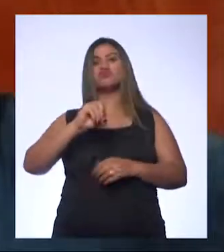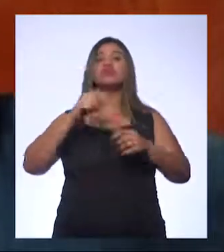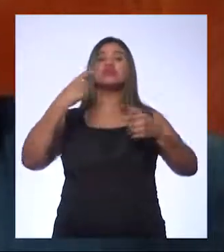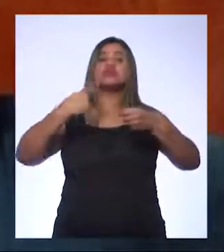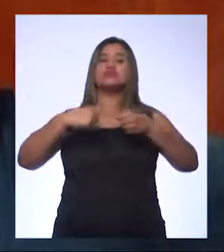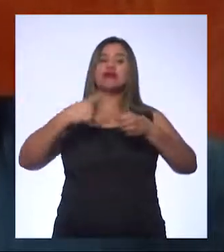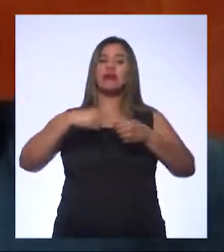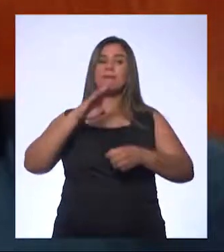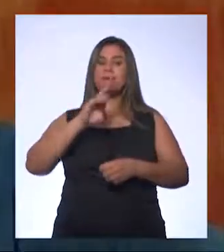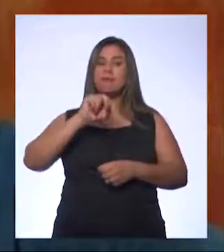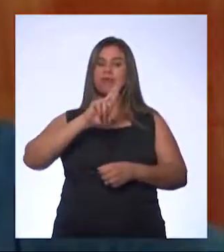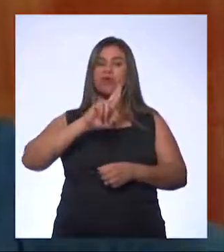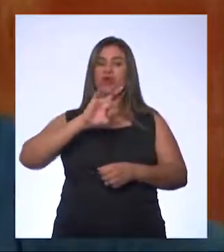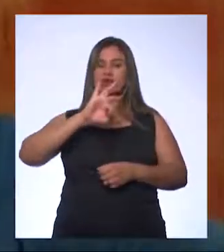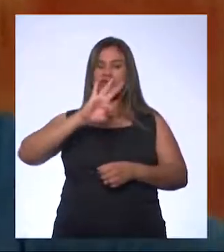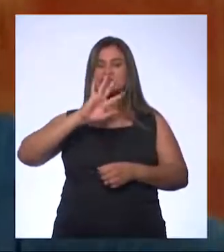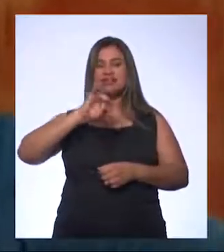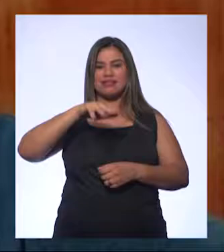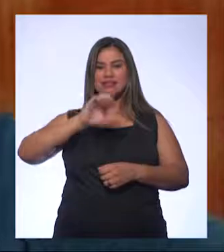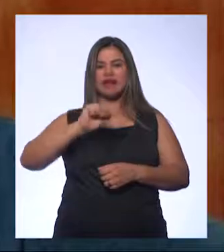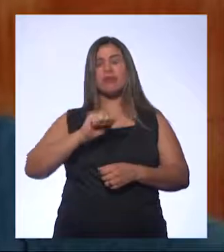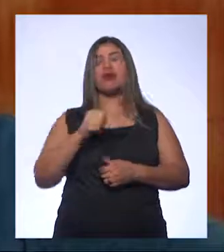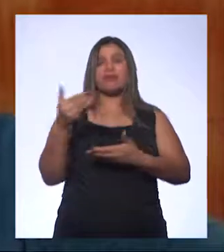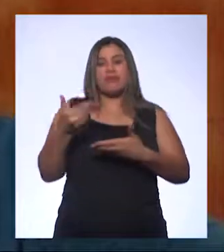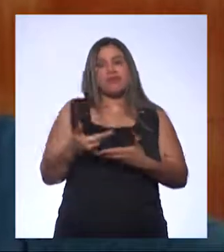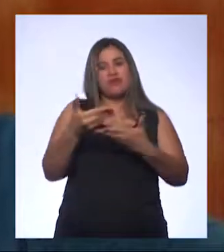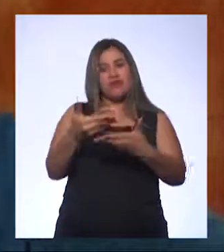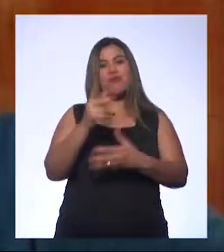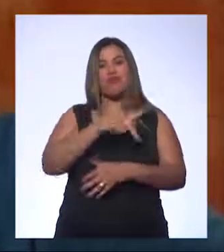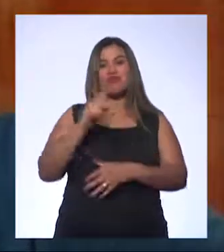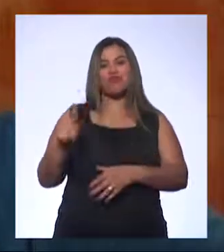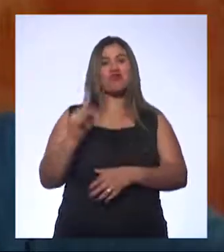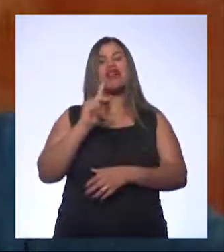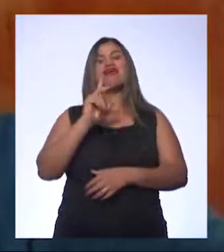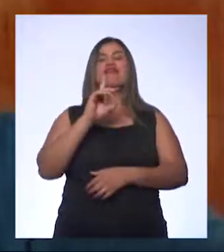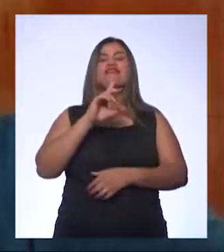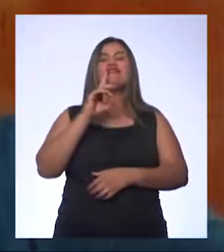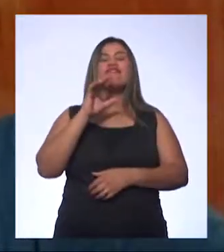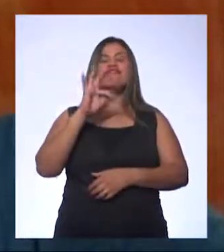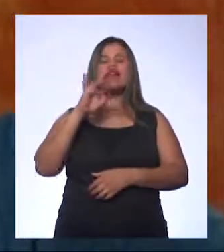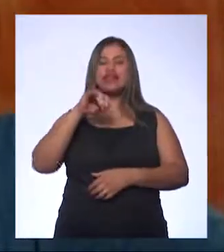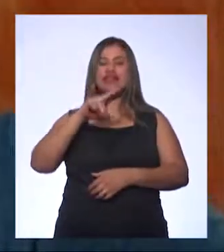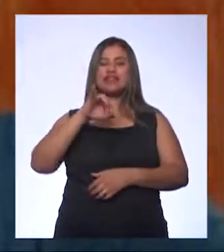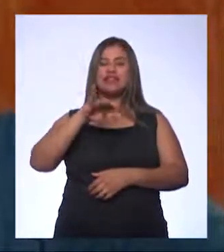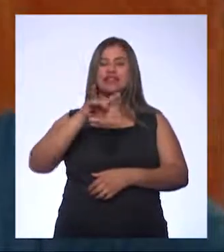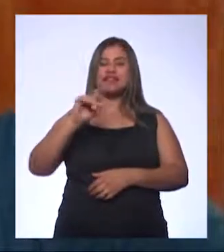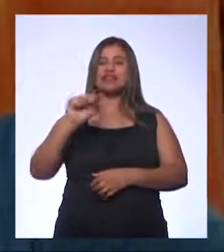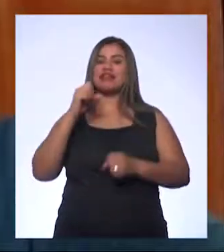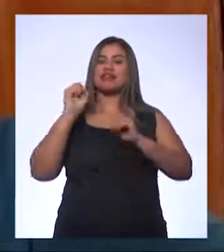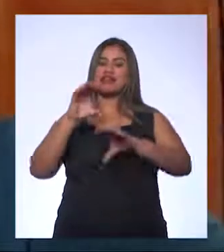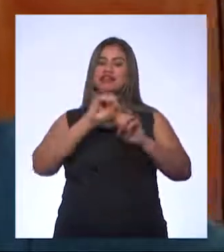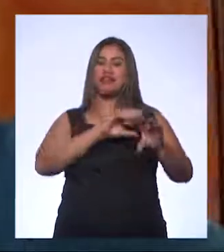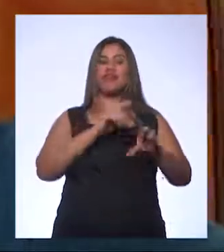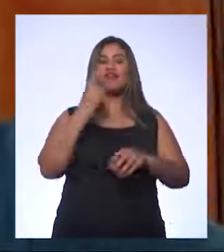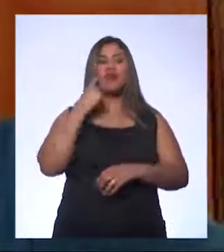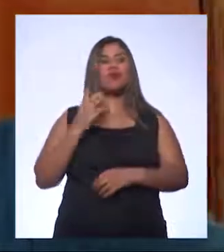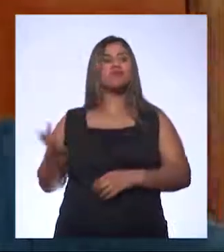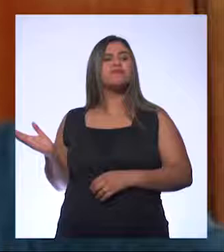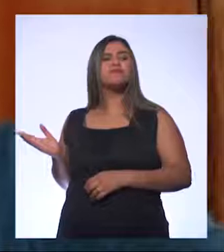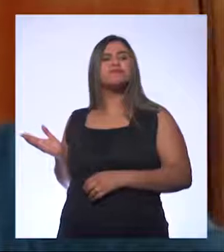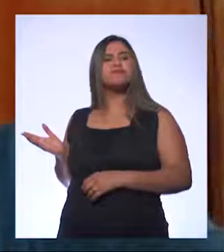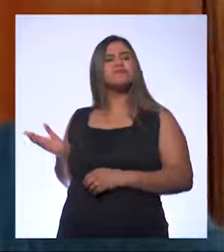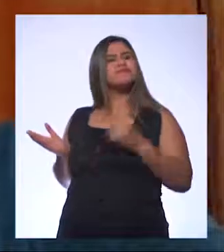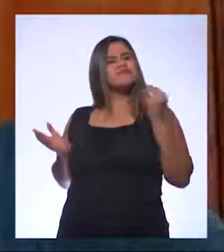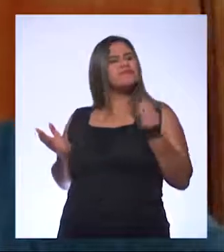chamada Buritama. Eu fui convidado pela professora Fernanda para ensinar vocês a como fazer o lettering. Bom,